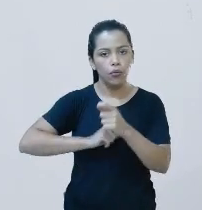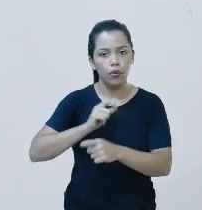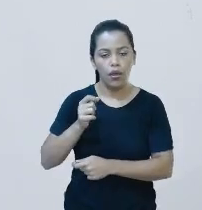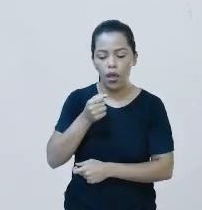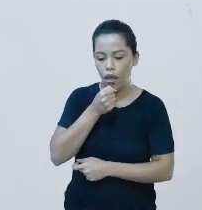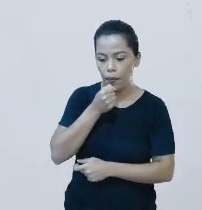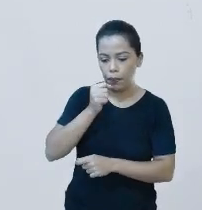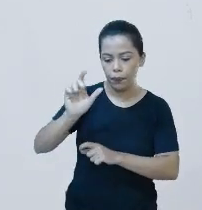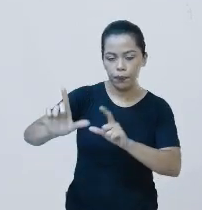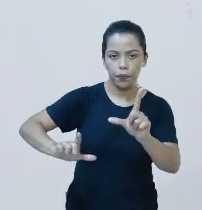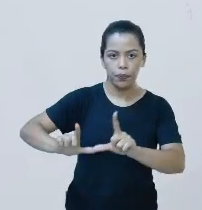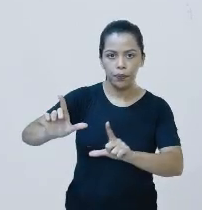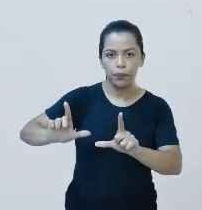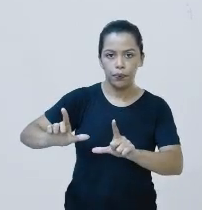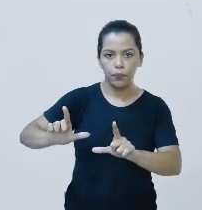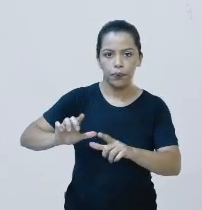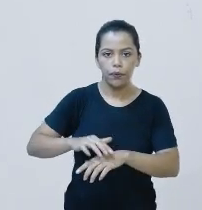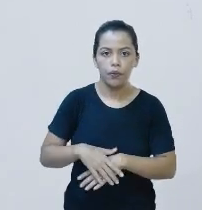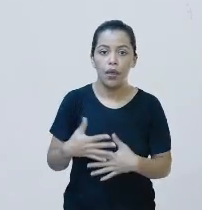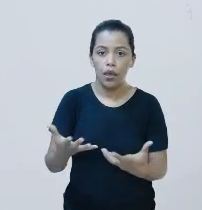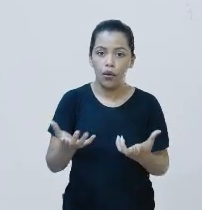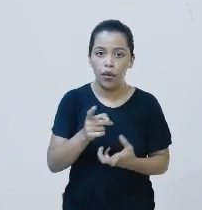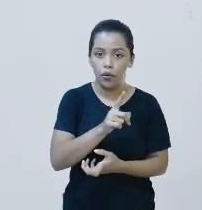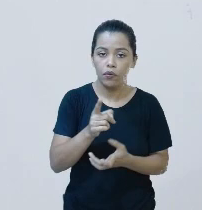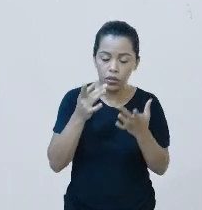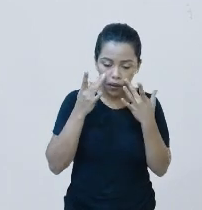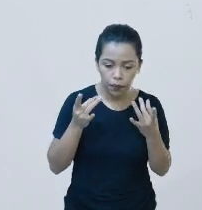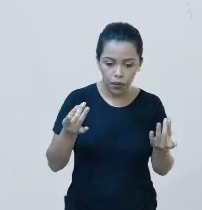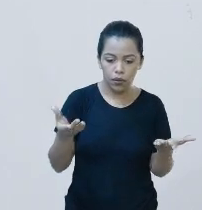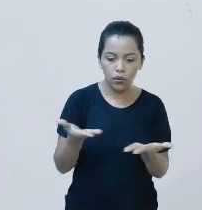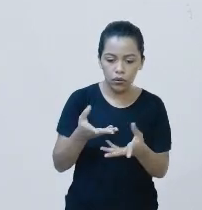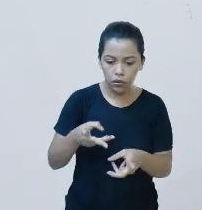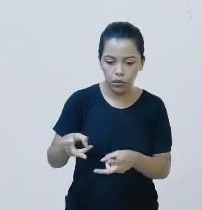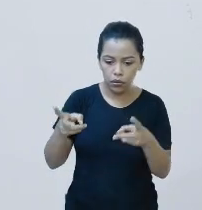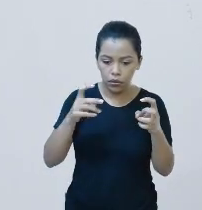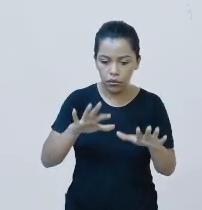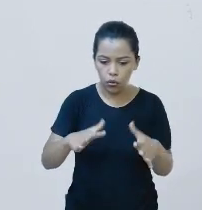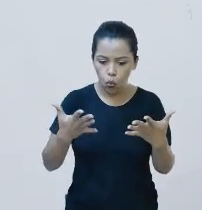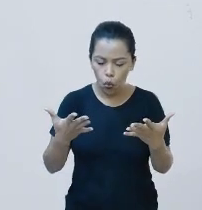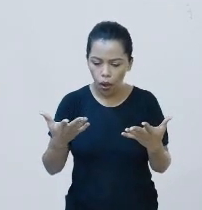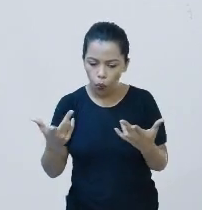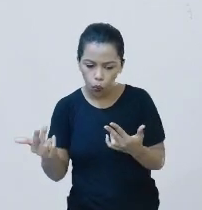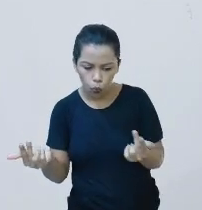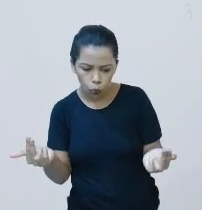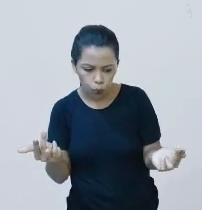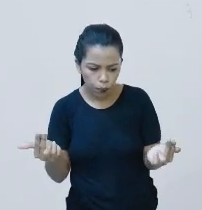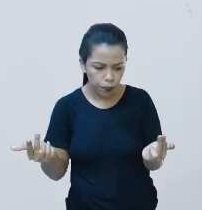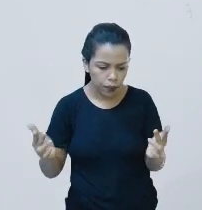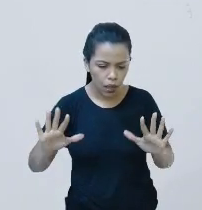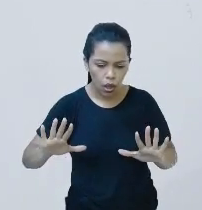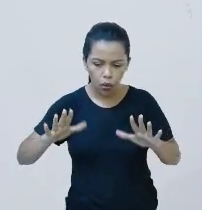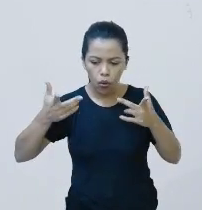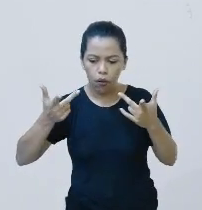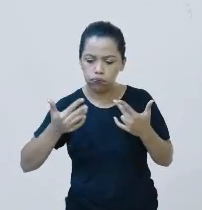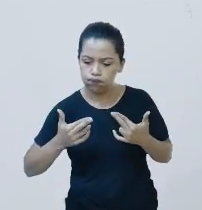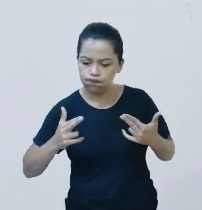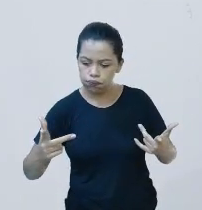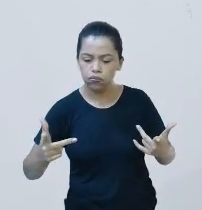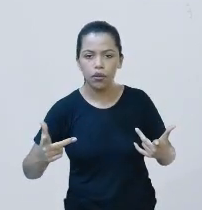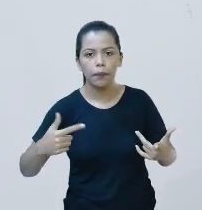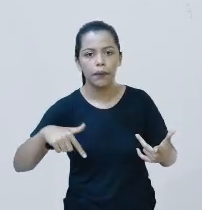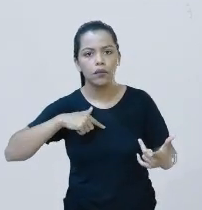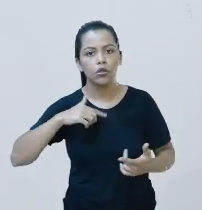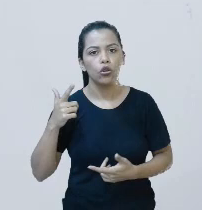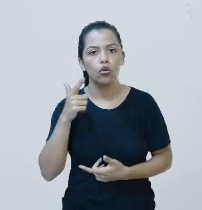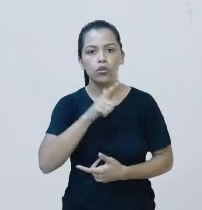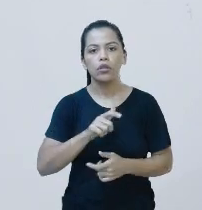peço que você fique bem atento para já ir percebendo quais as semelhanças, quais as diferenças, para que a gente